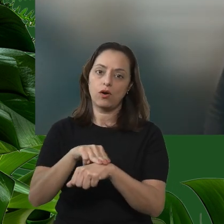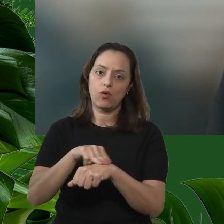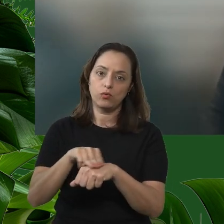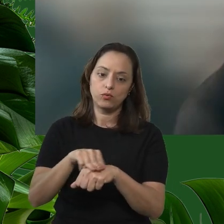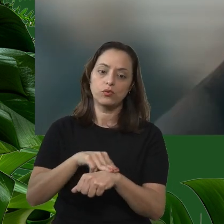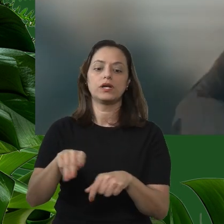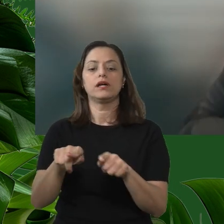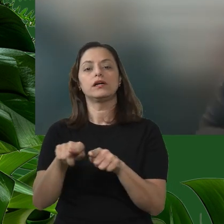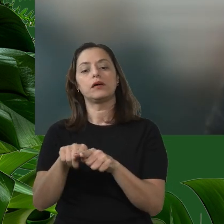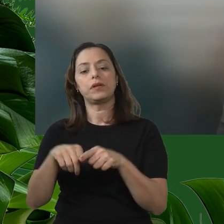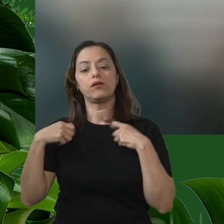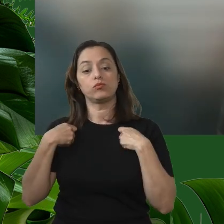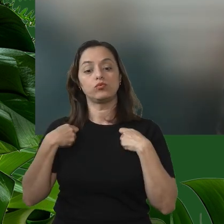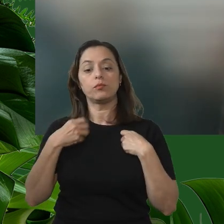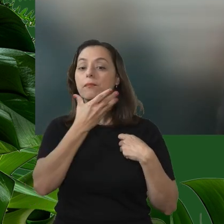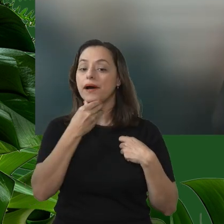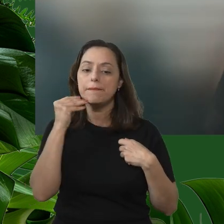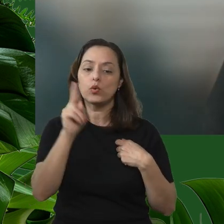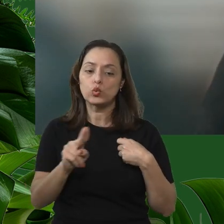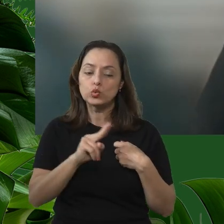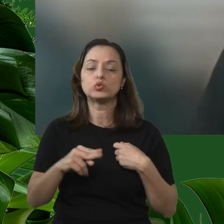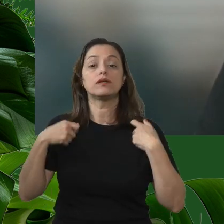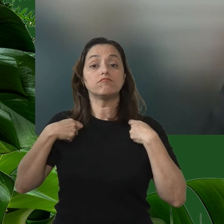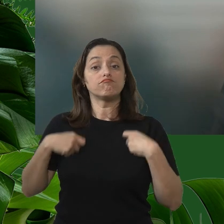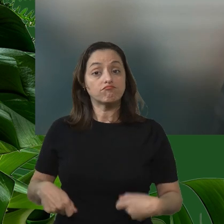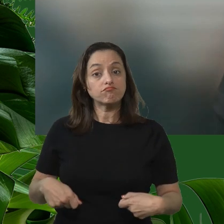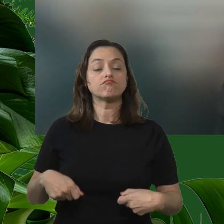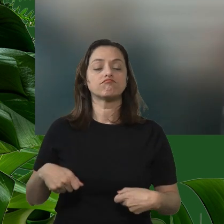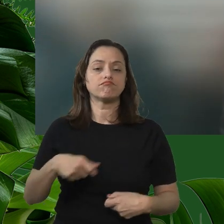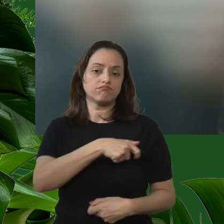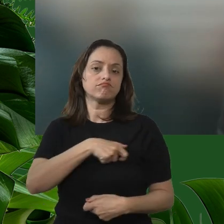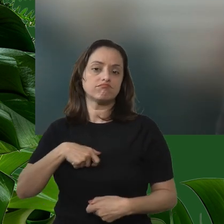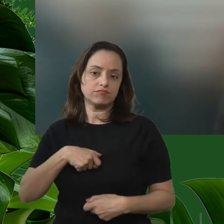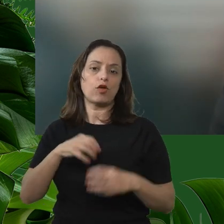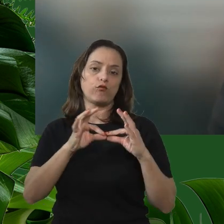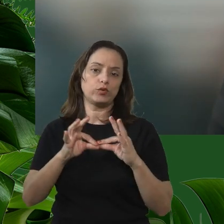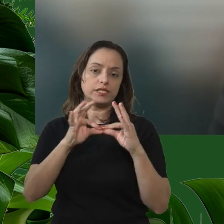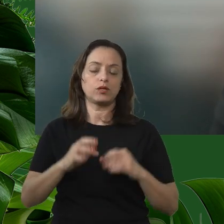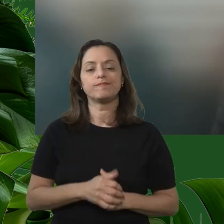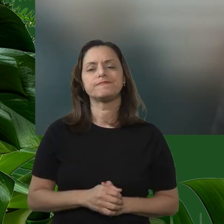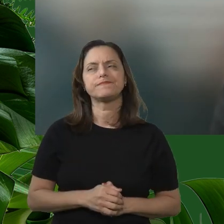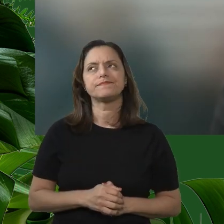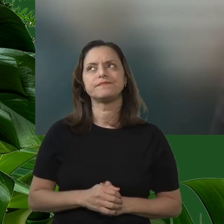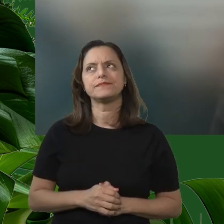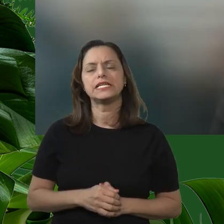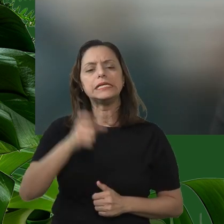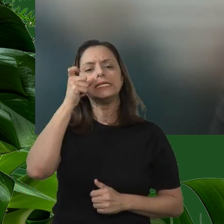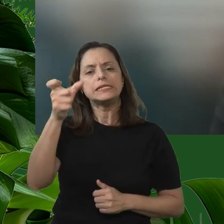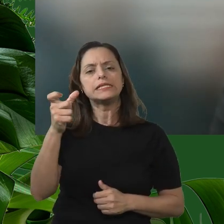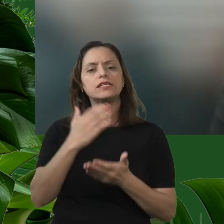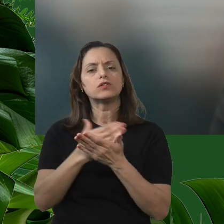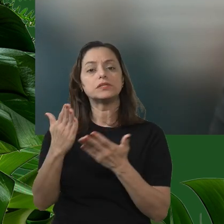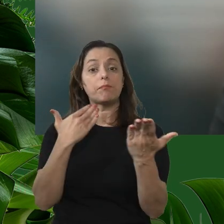Boticário. Acho que essa pergunta é bem legal para começar nosso bate-papo aqui, porque existe uma relação bem direta entre natureza,